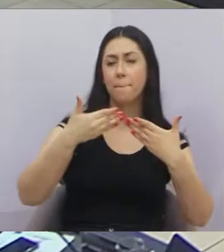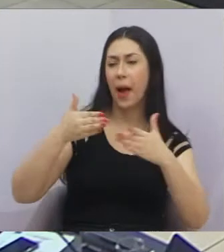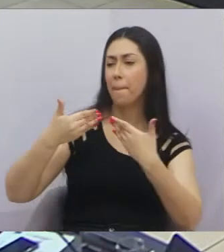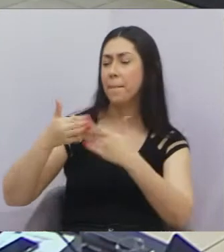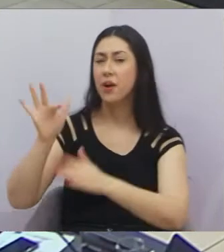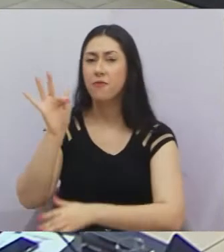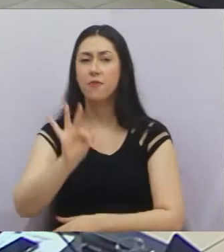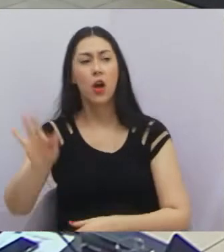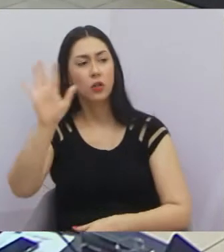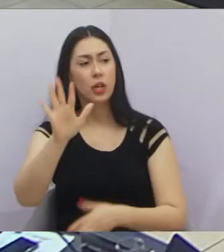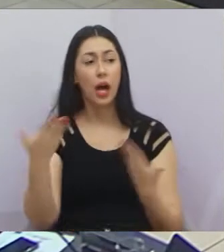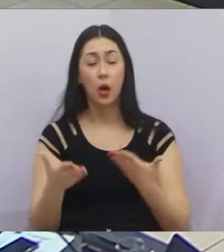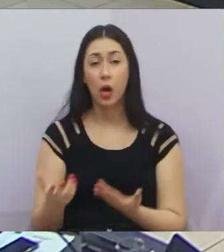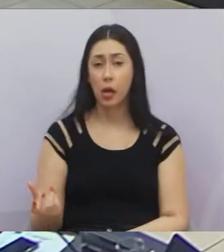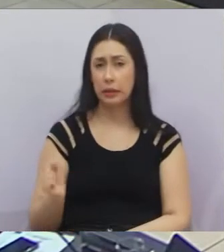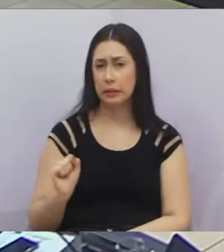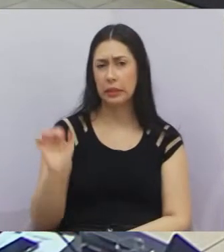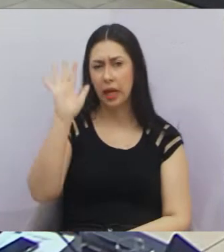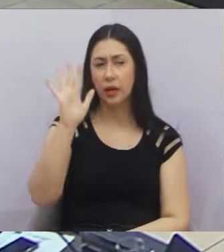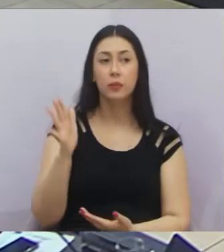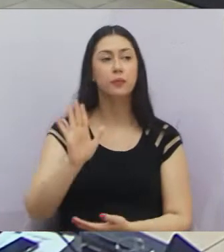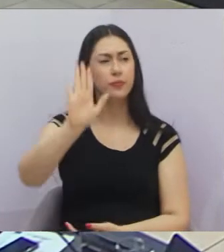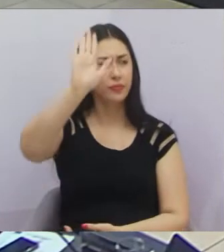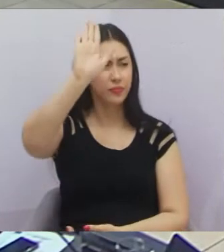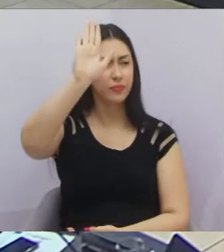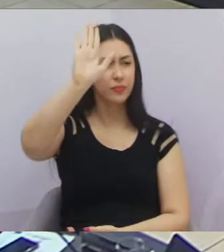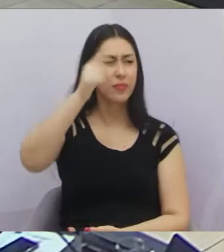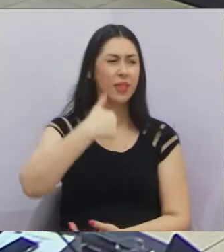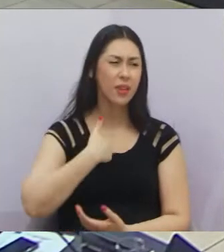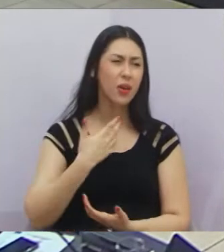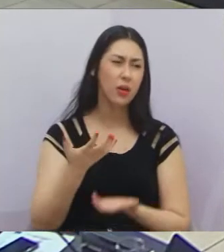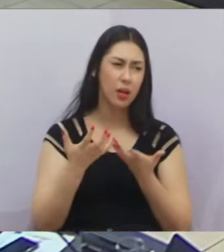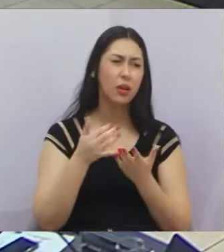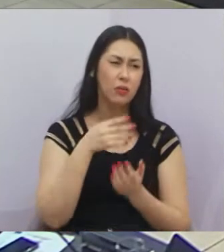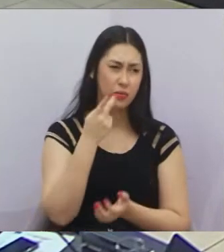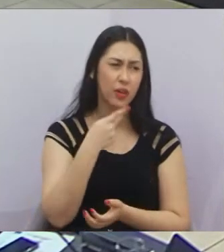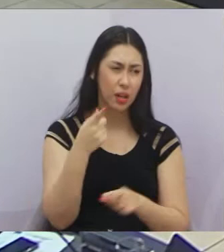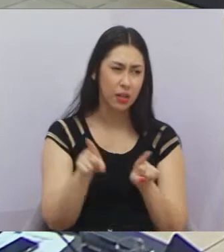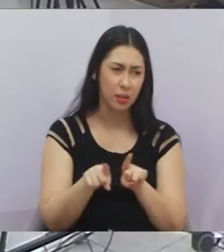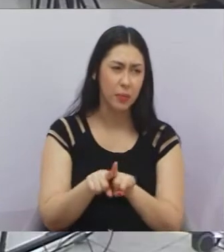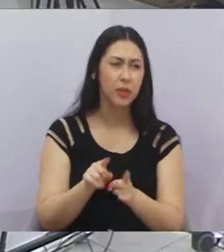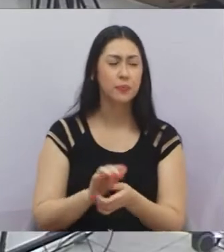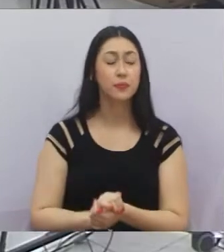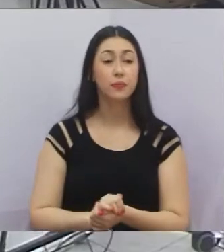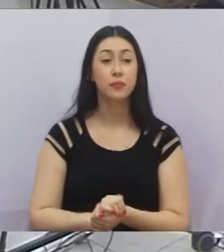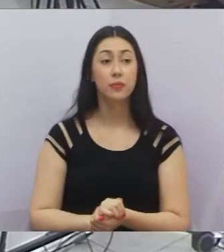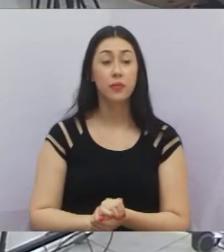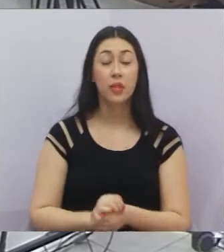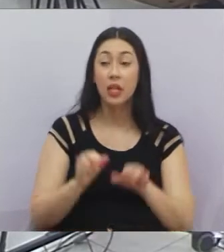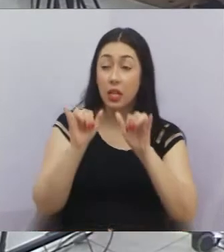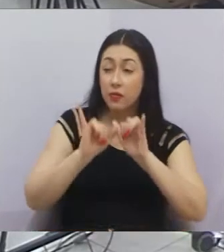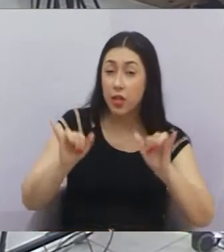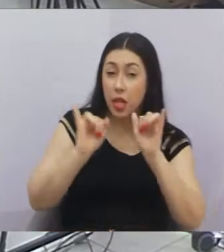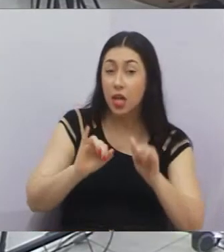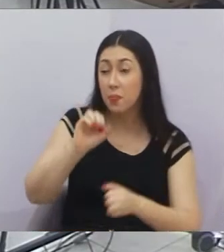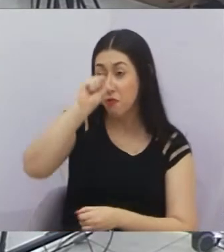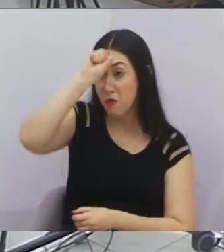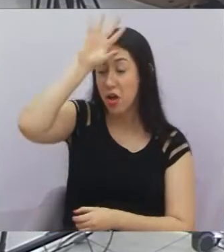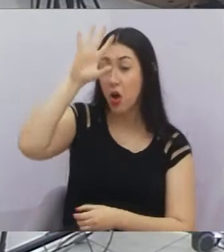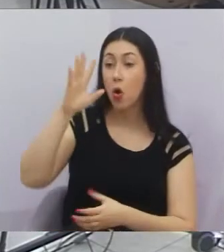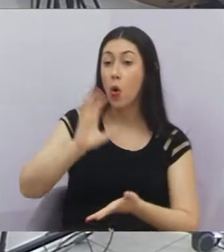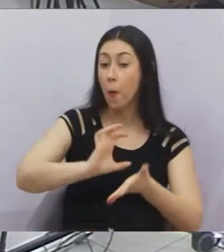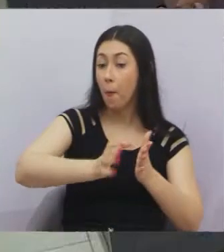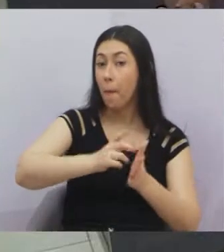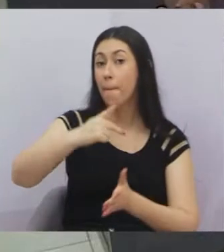mais de 10 mil por mês. Senhor presidente, também uma parte na sua fala, né, dizer ao vereador Rodrigo que o governo